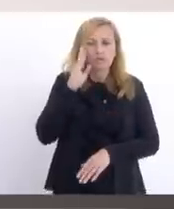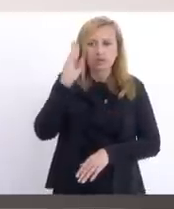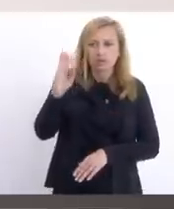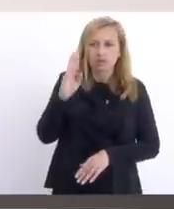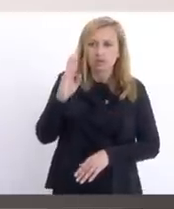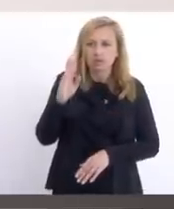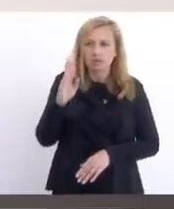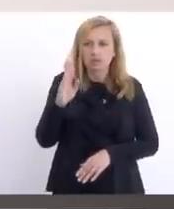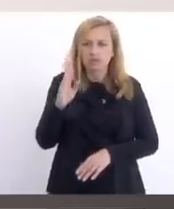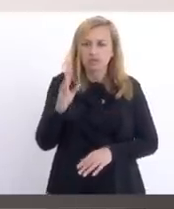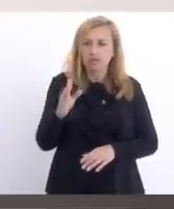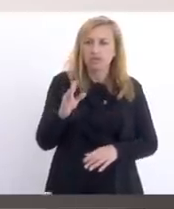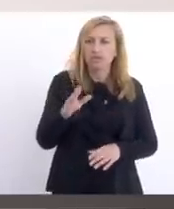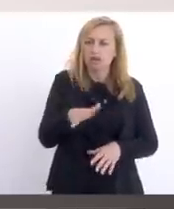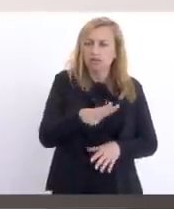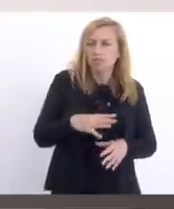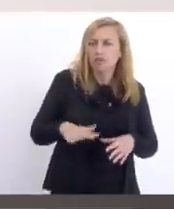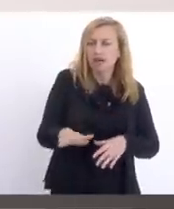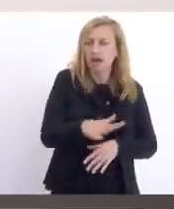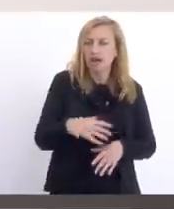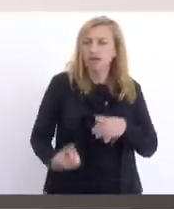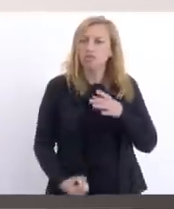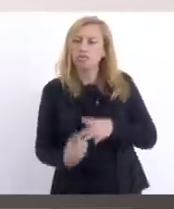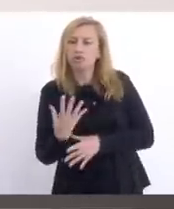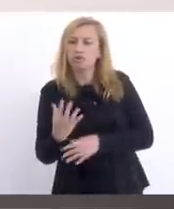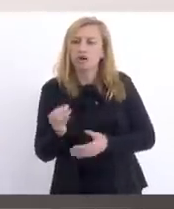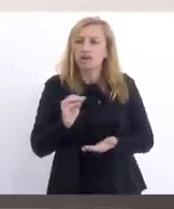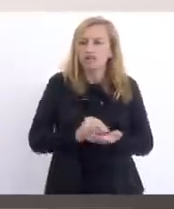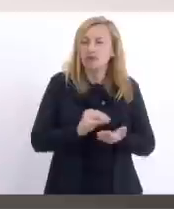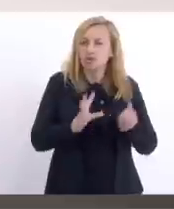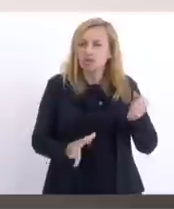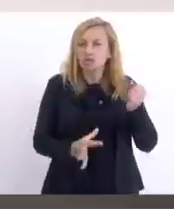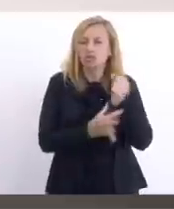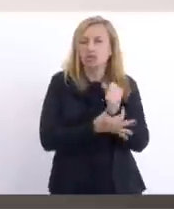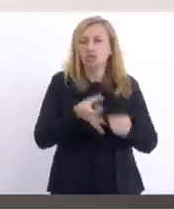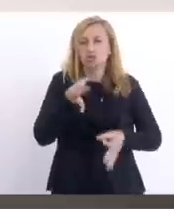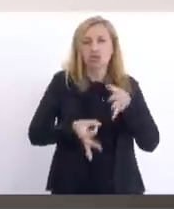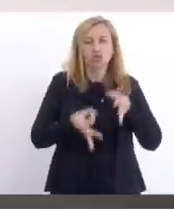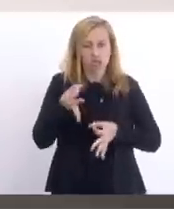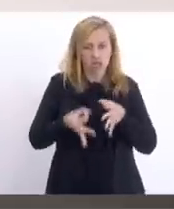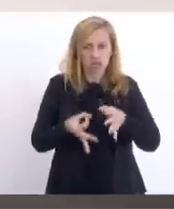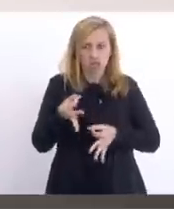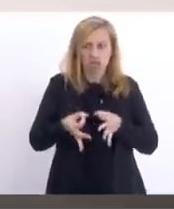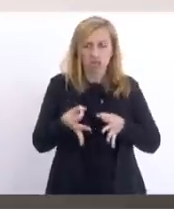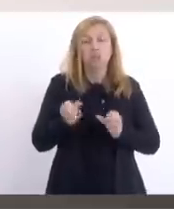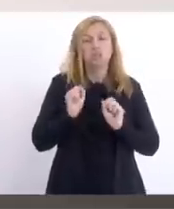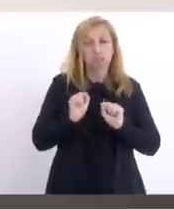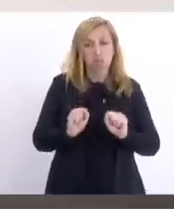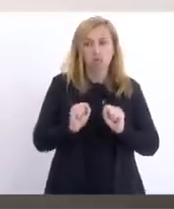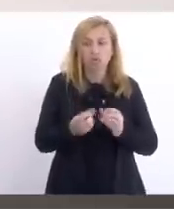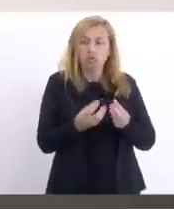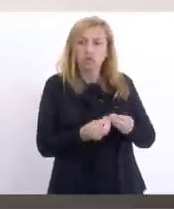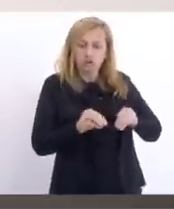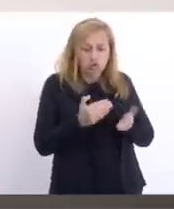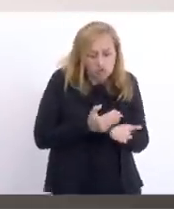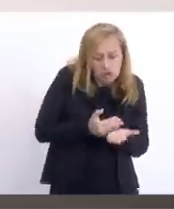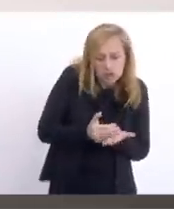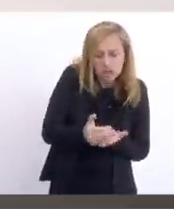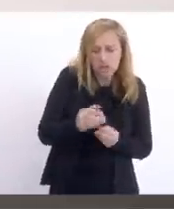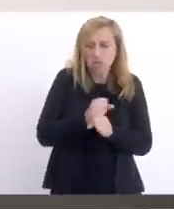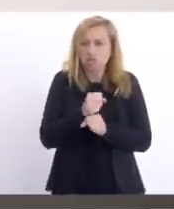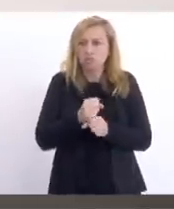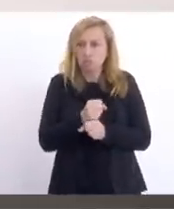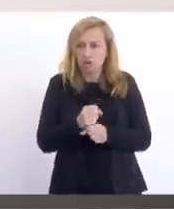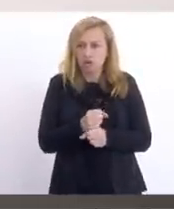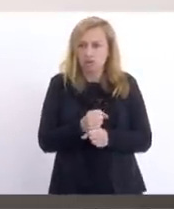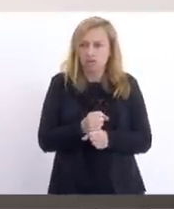para a cadeia produtiva, uma insegurança jurídica absurda, e que pode causar, logo no início do ano, em que o Rio de